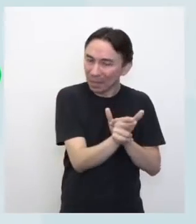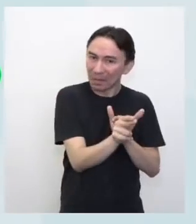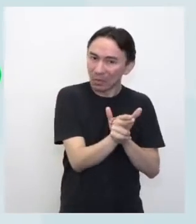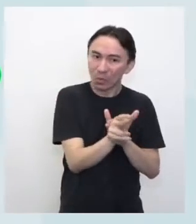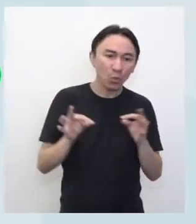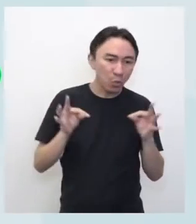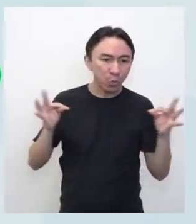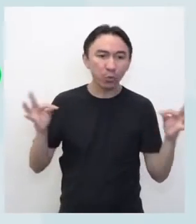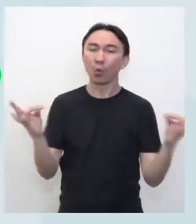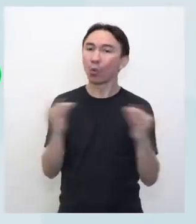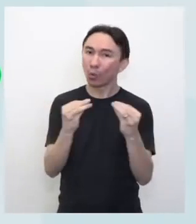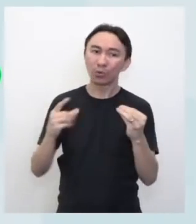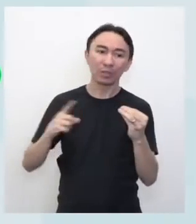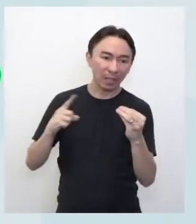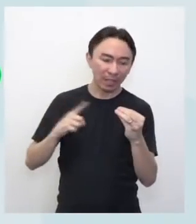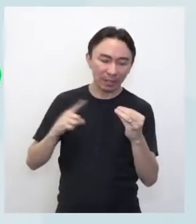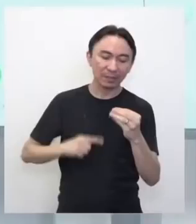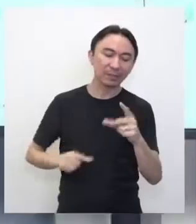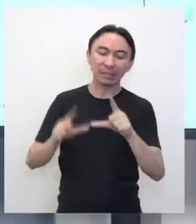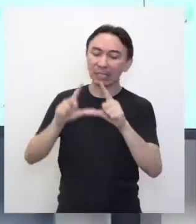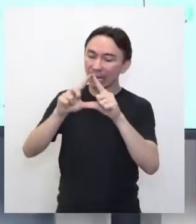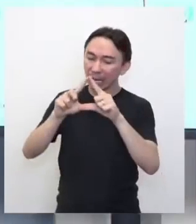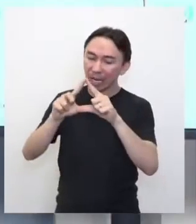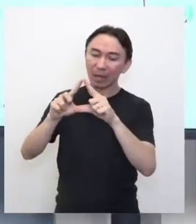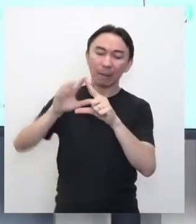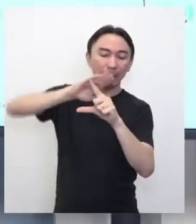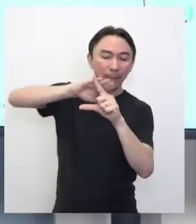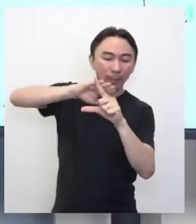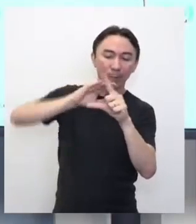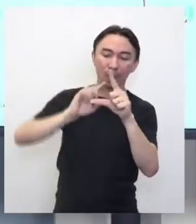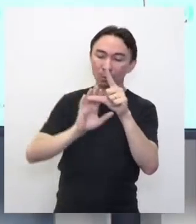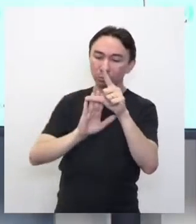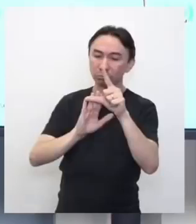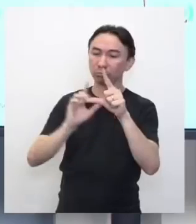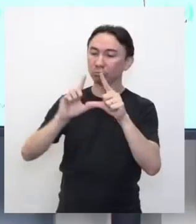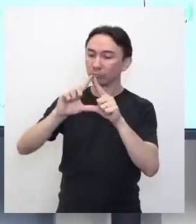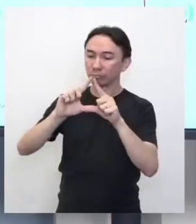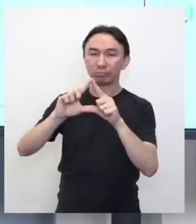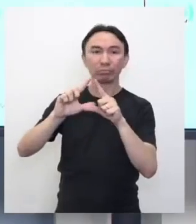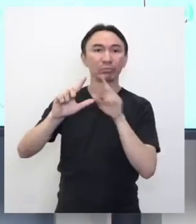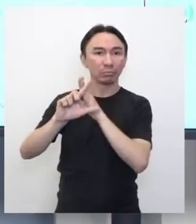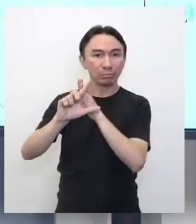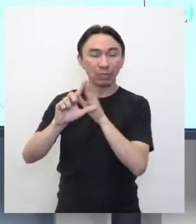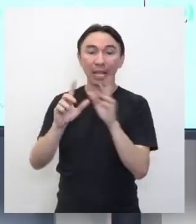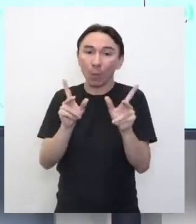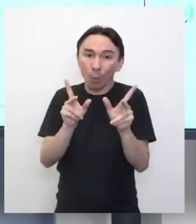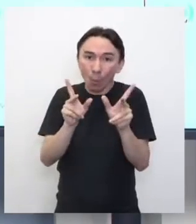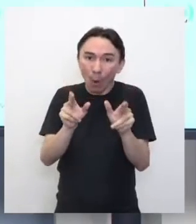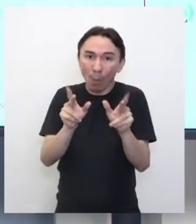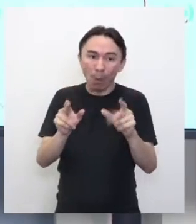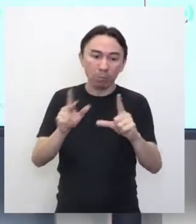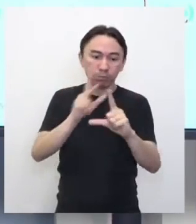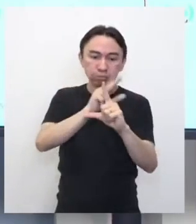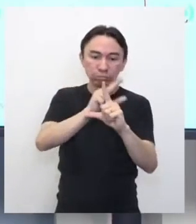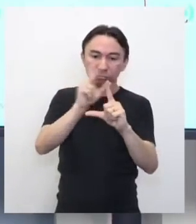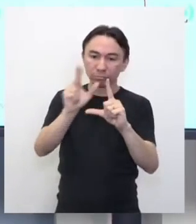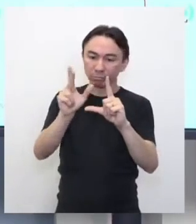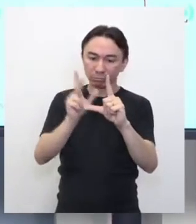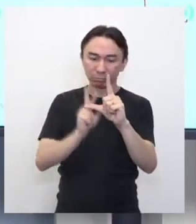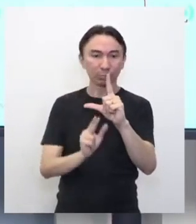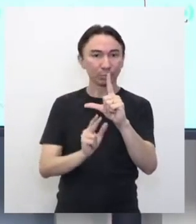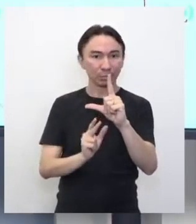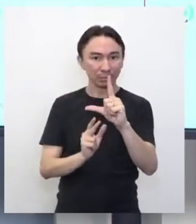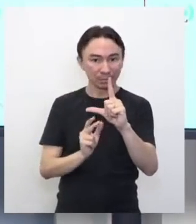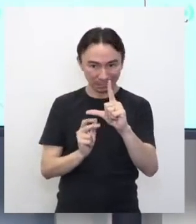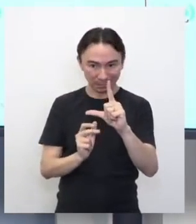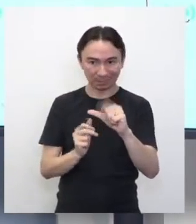equiláteros, isto é, tem os três lados de mesmo tamanho. Tranquilo até aqui? Tudo joinha?